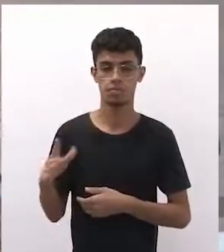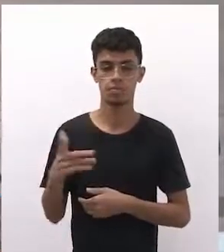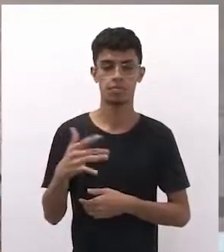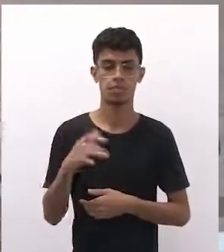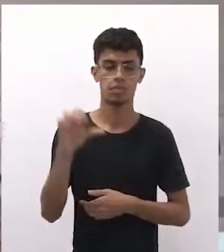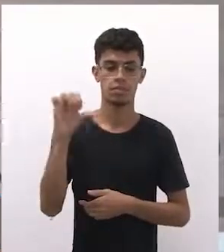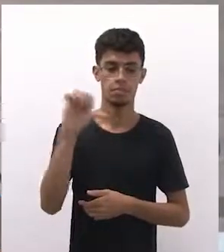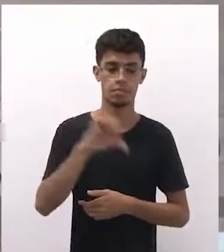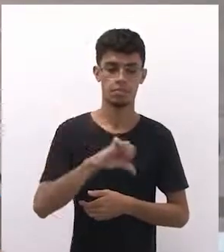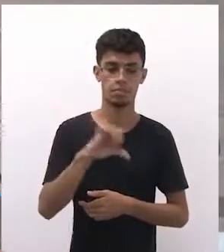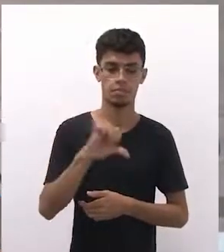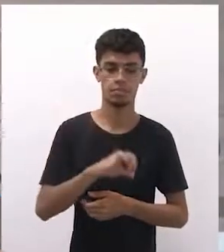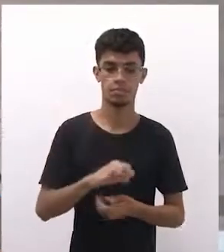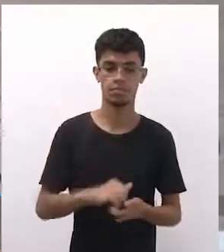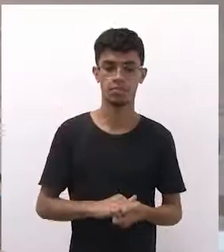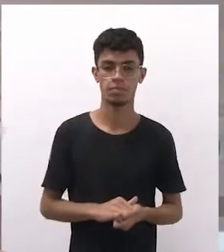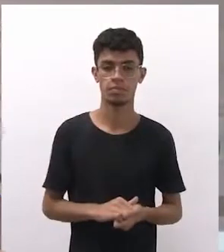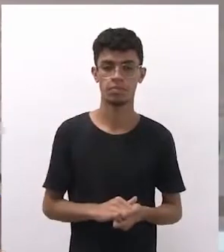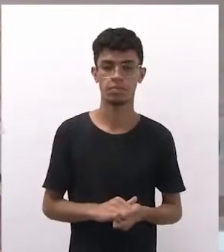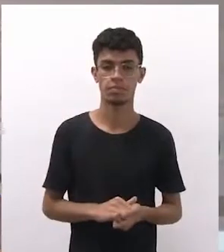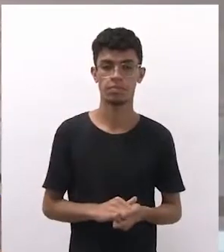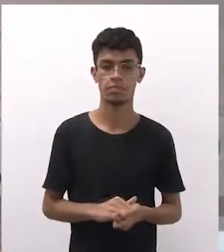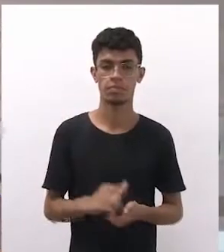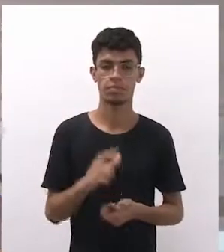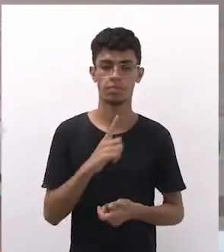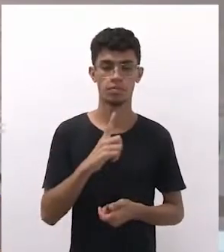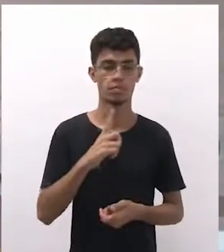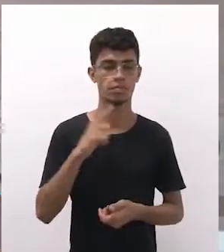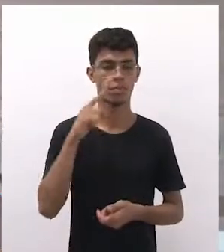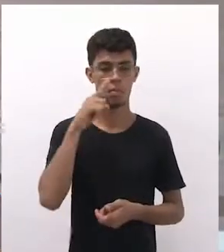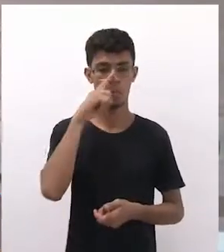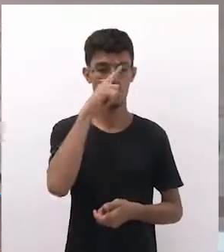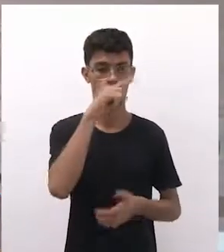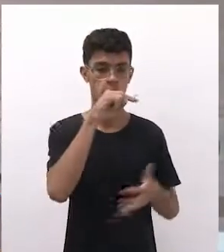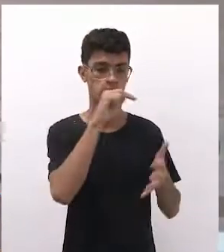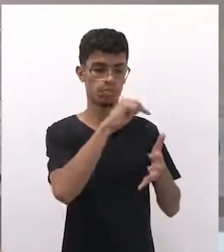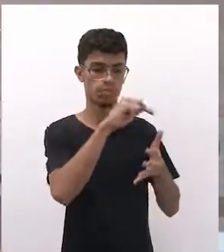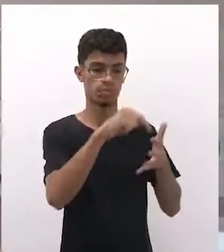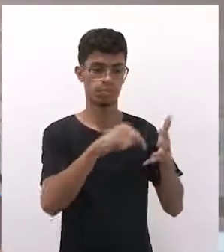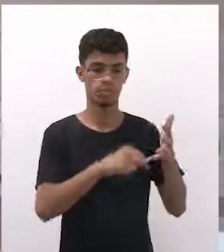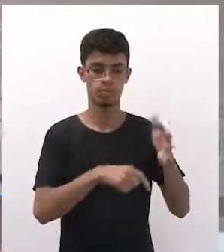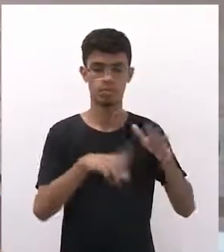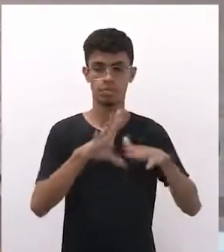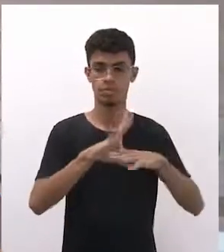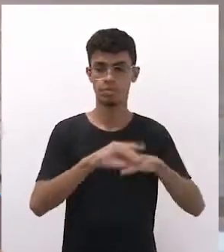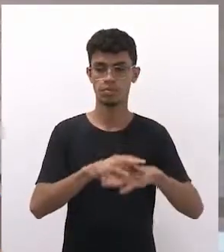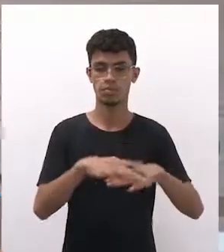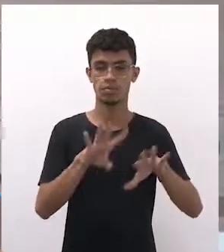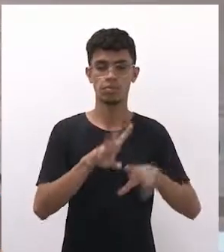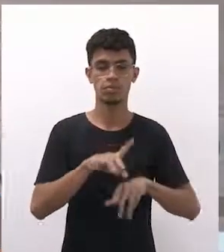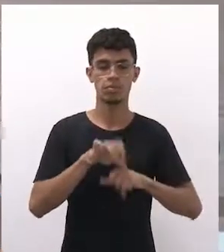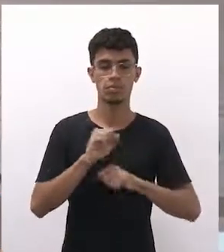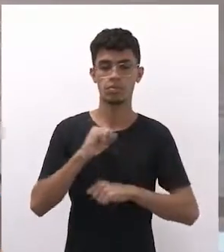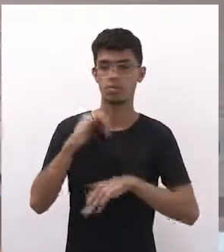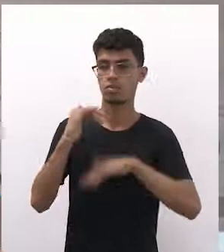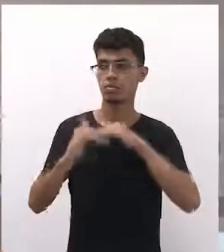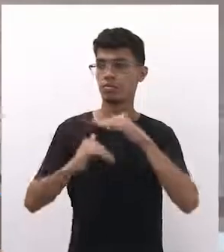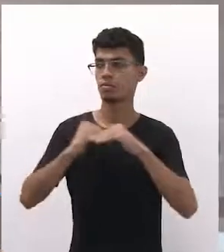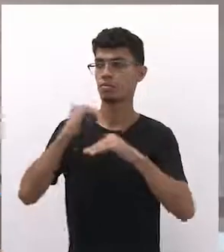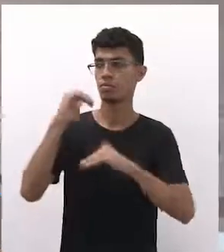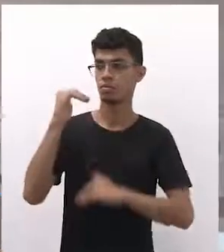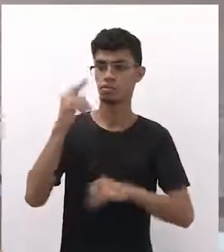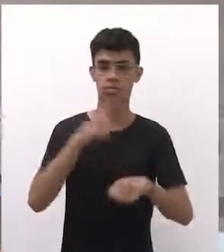muito. E ali na lista TIP também tem os riscos de doenças, né, que se pode desenvolver a longo prazo, que eu